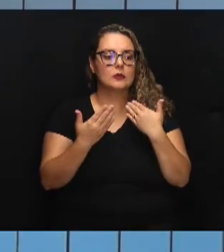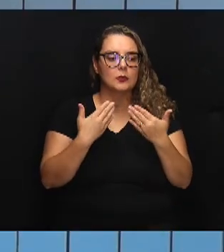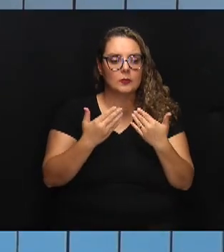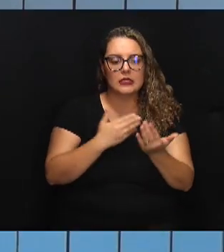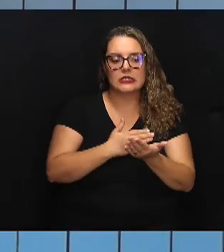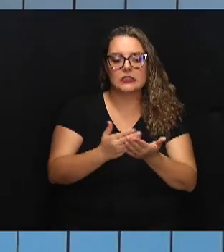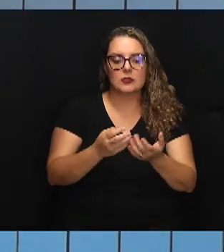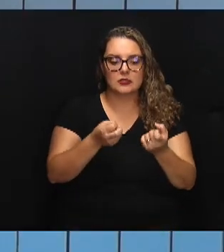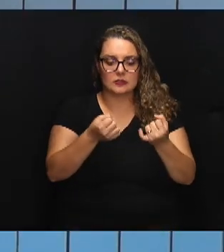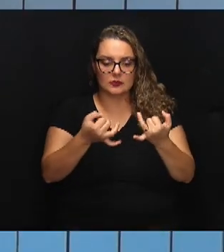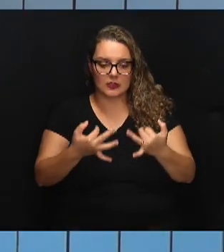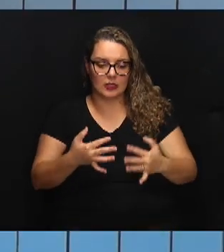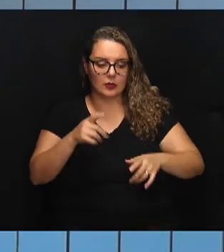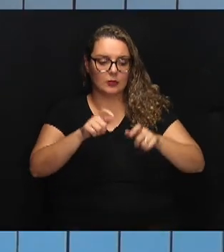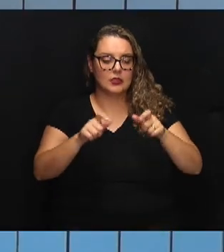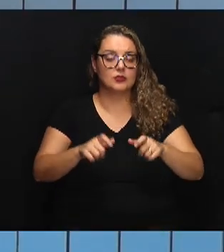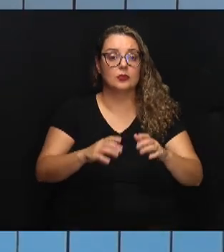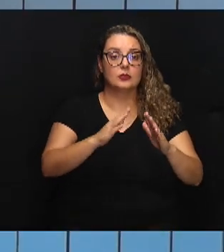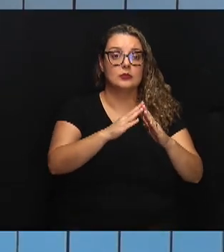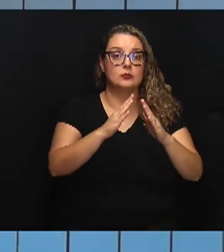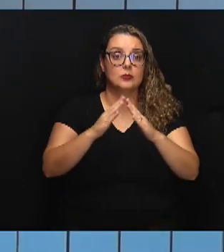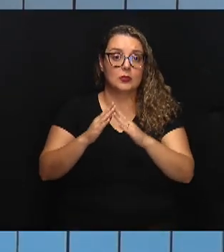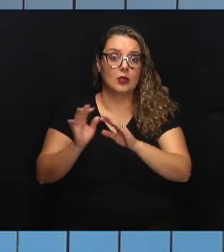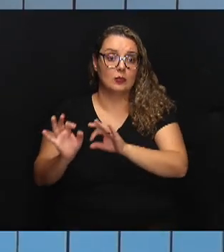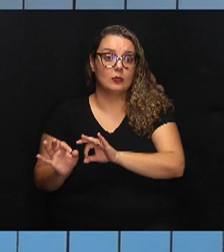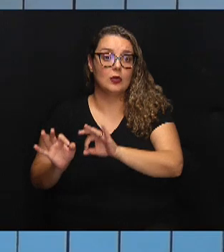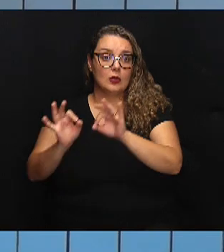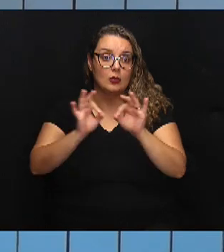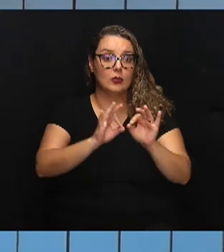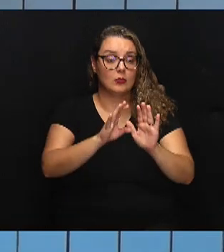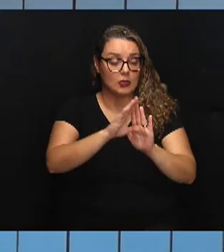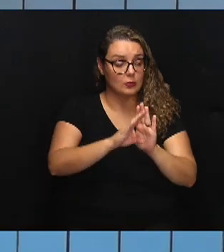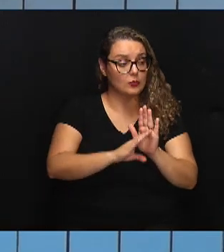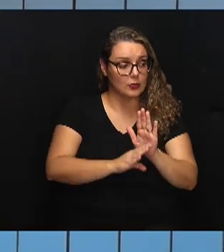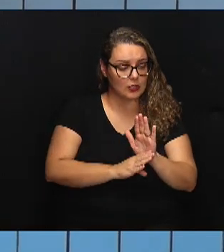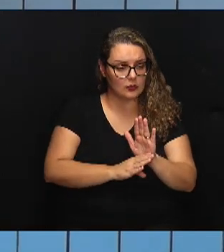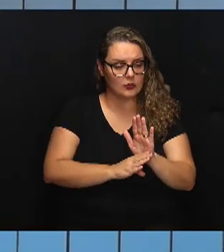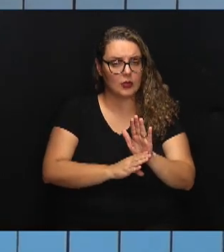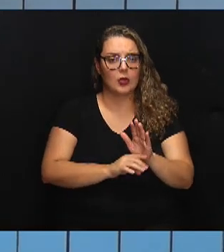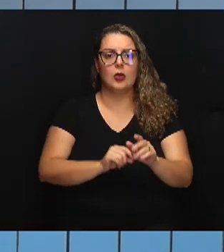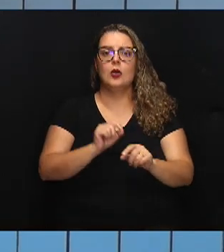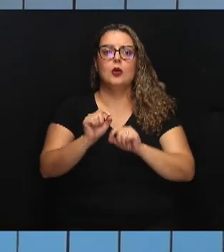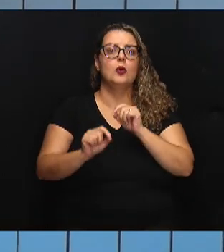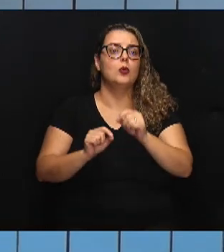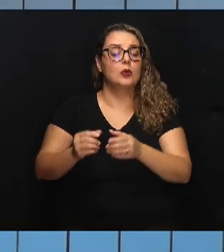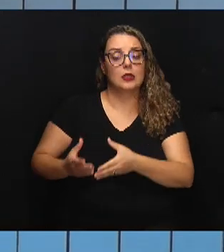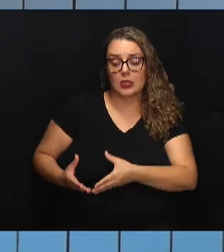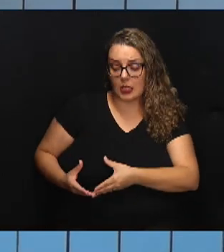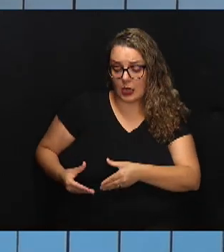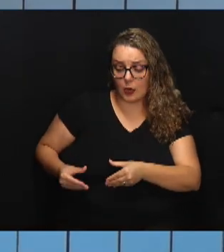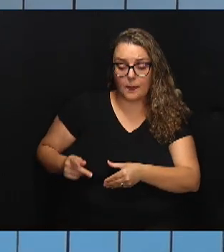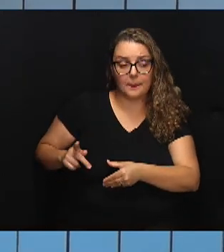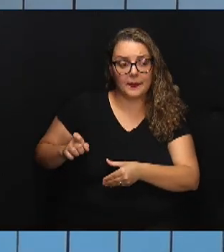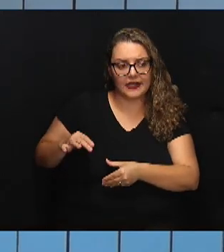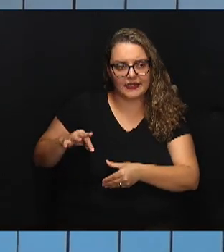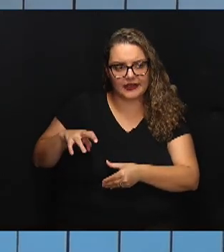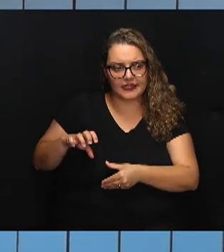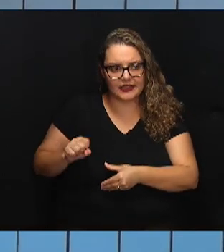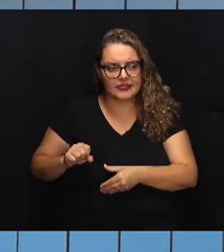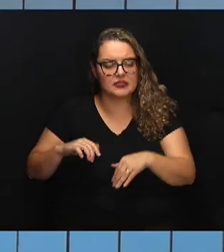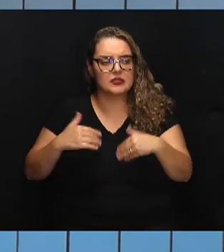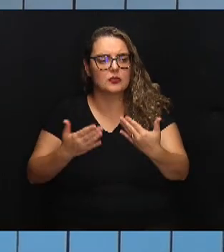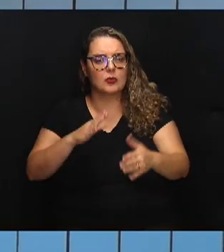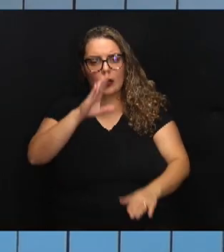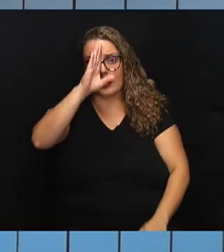né, explicando para o pessoal que está em casa, acompanhando aqui o programa. O que é o pâncreas e qual que é a principal